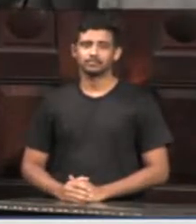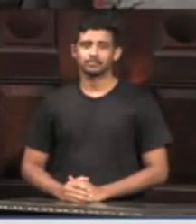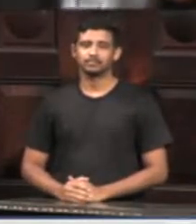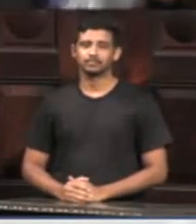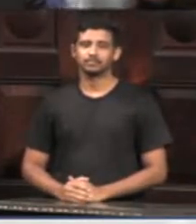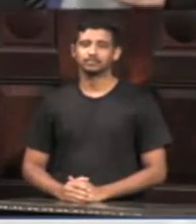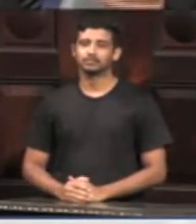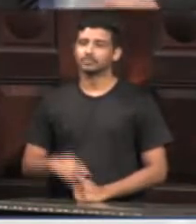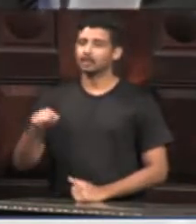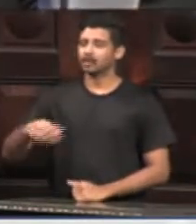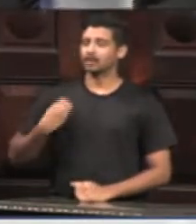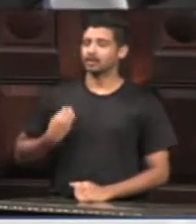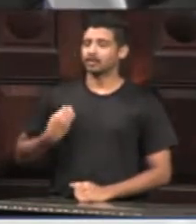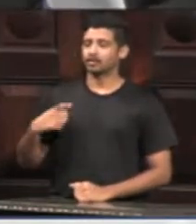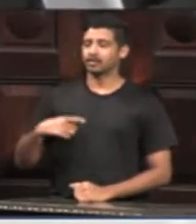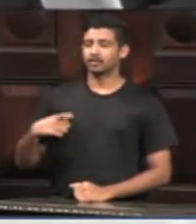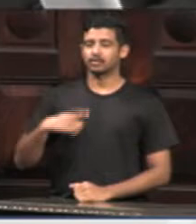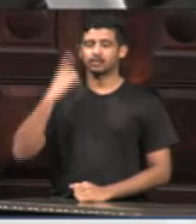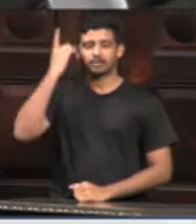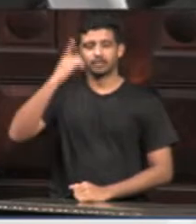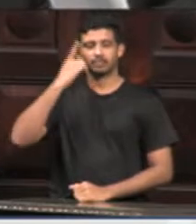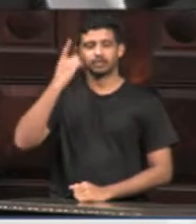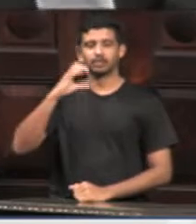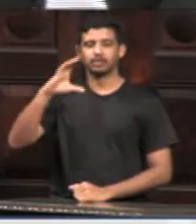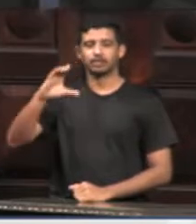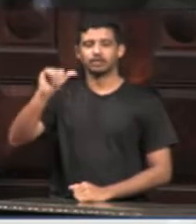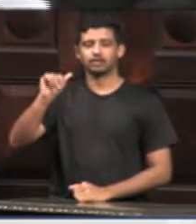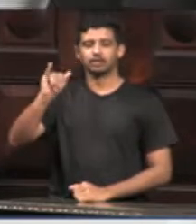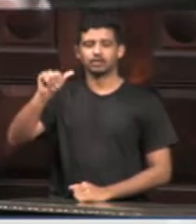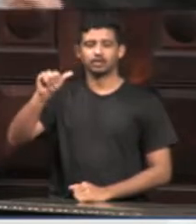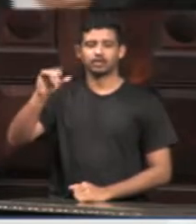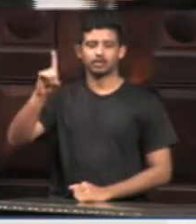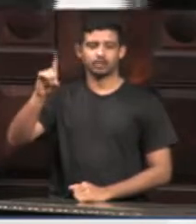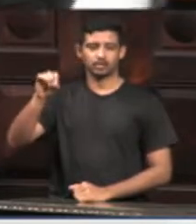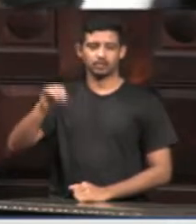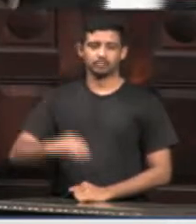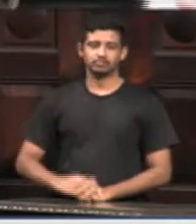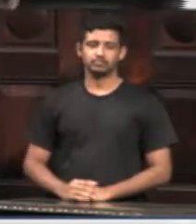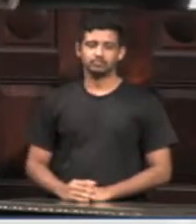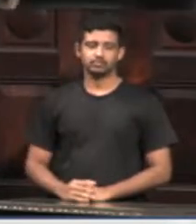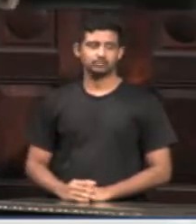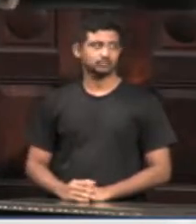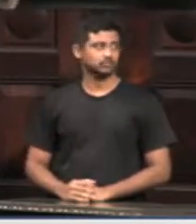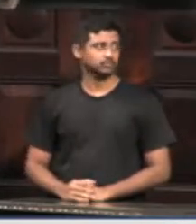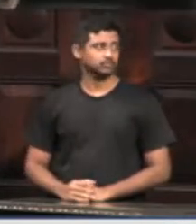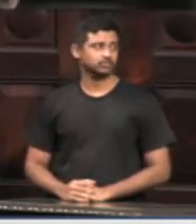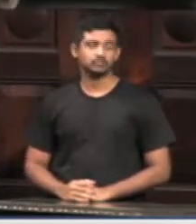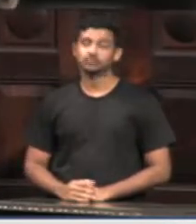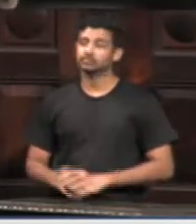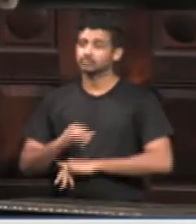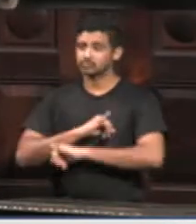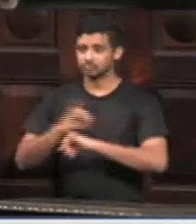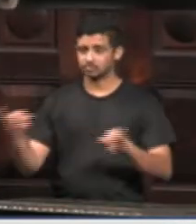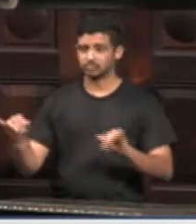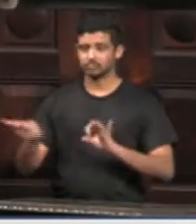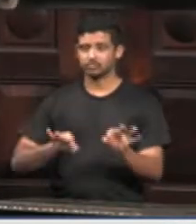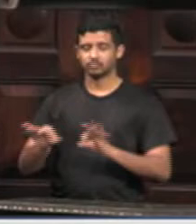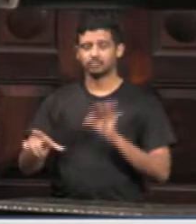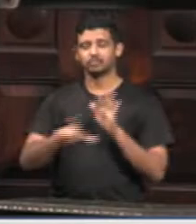Está presente aqui o deputado Caiado, eleito pelo DEM. Seja bem-vindo, Caiadinho. Anuncio o projeto